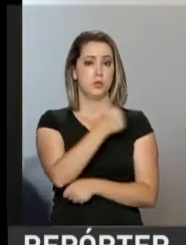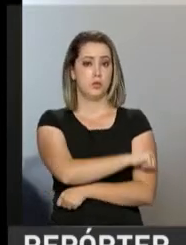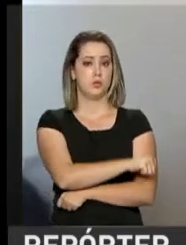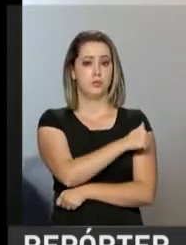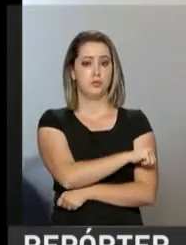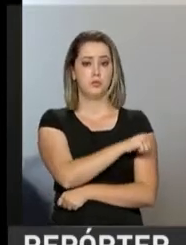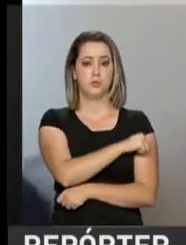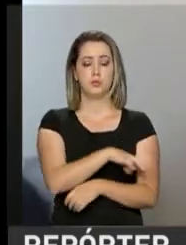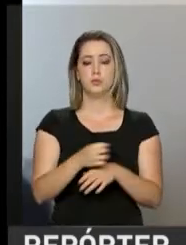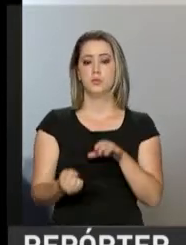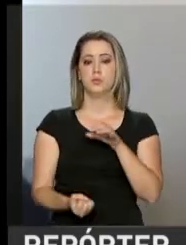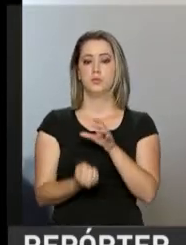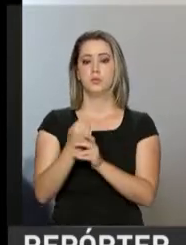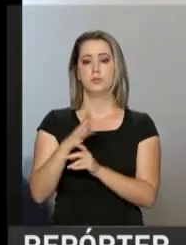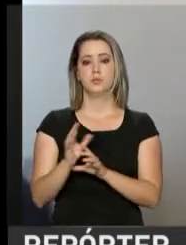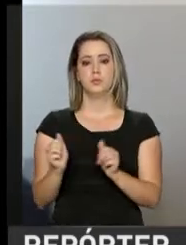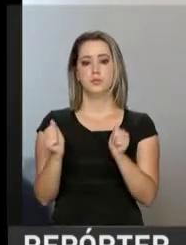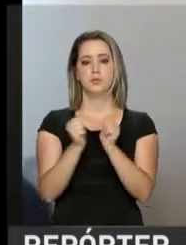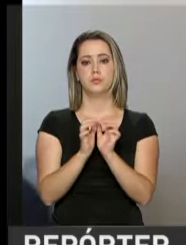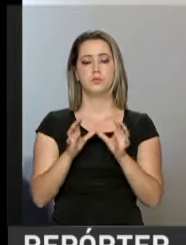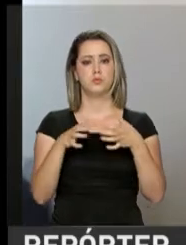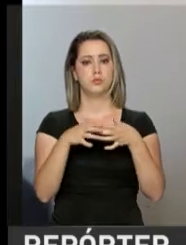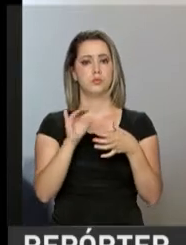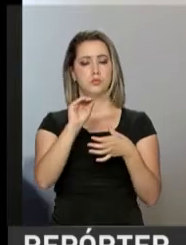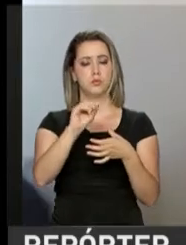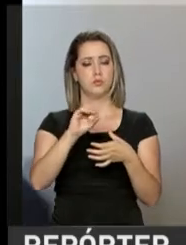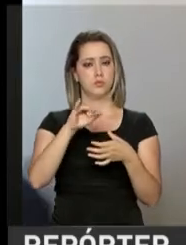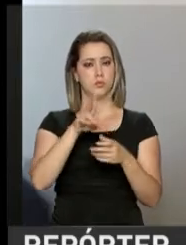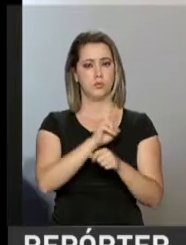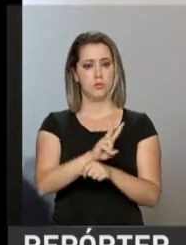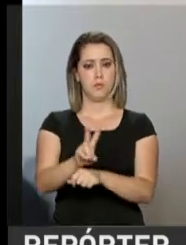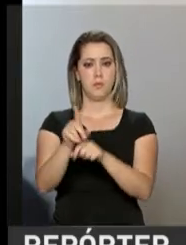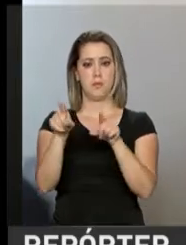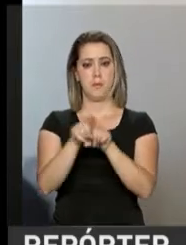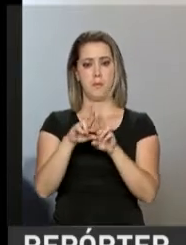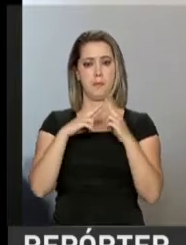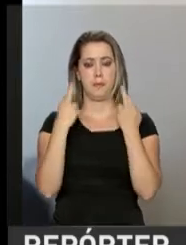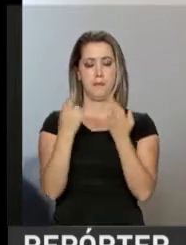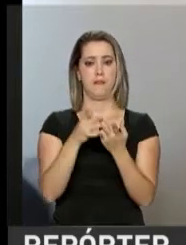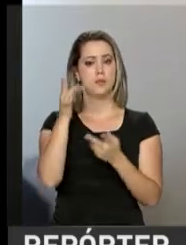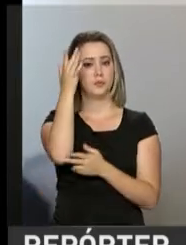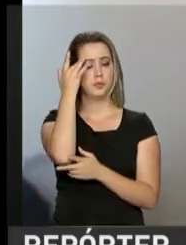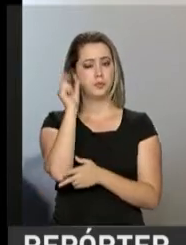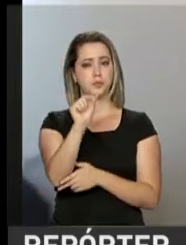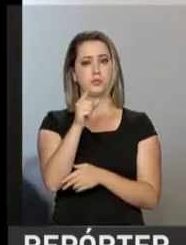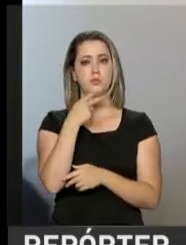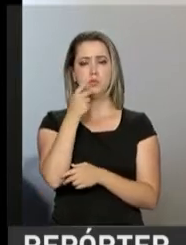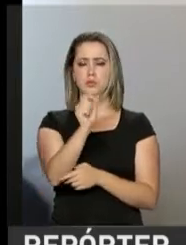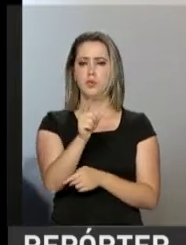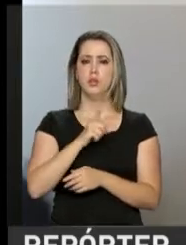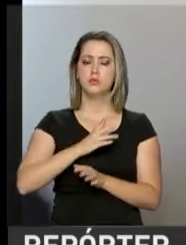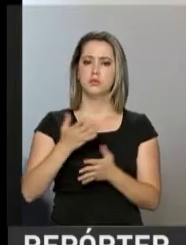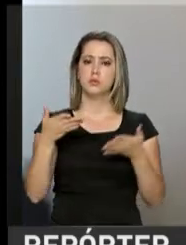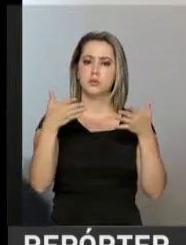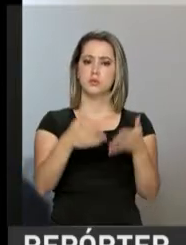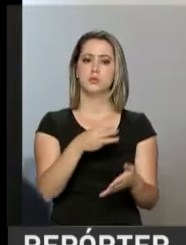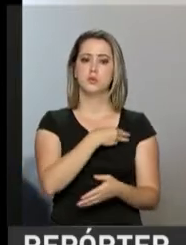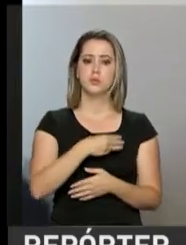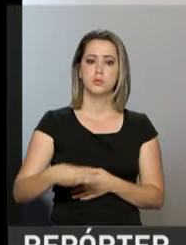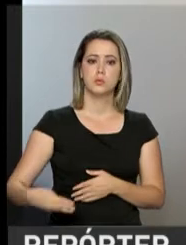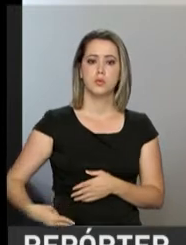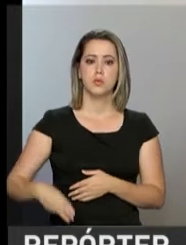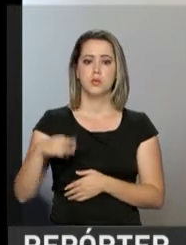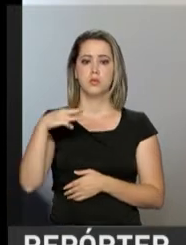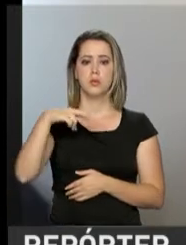foi quando foi criada a Junta Interamericana de Defesa. A reunião de amanhã conta com a participação do ministro das